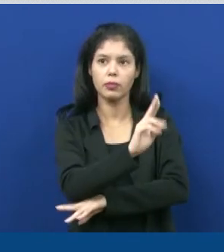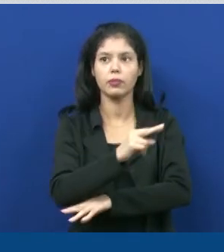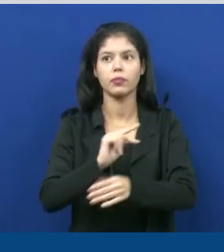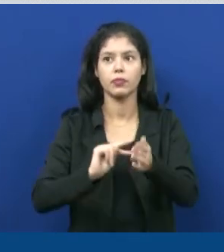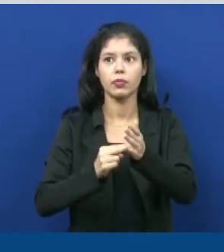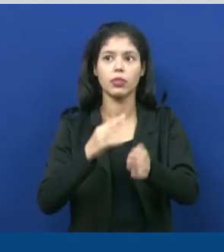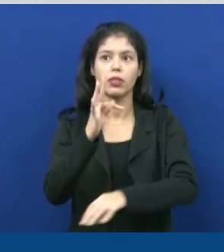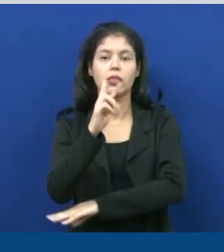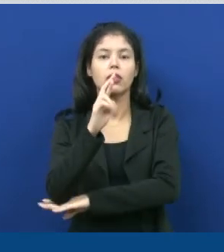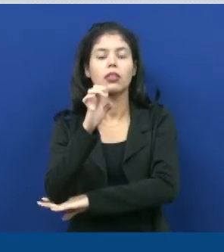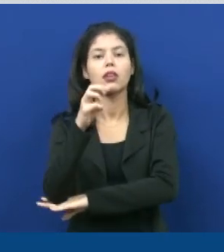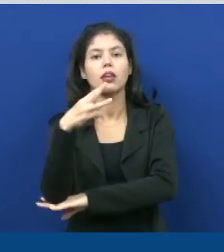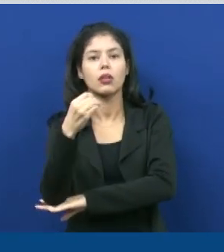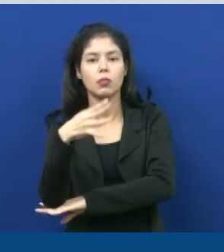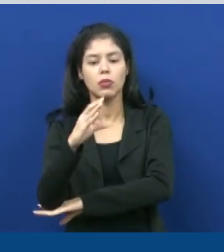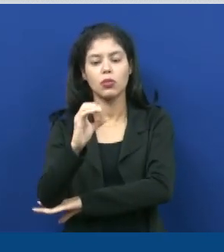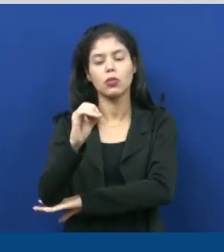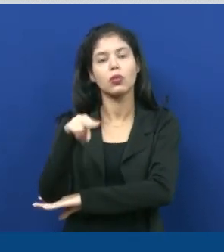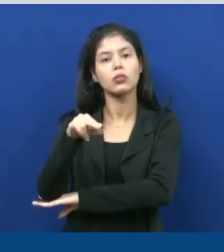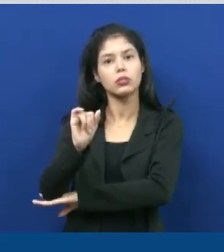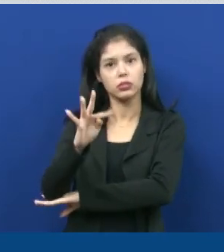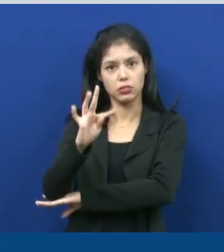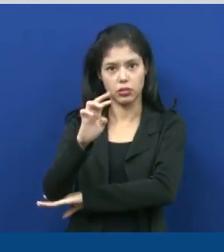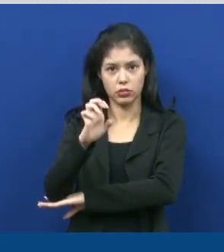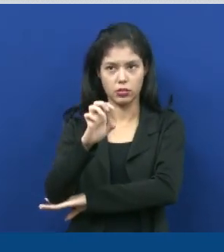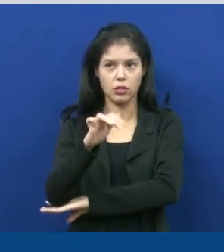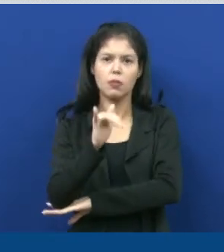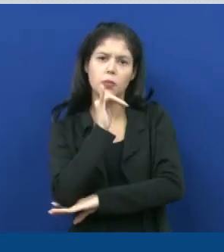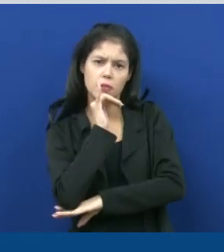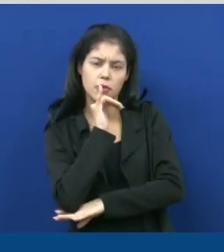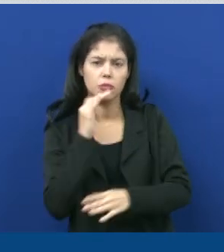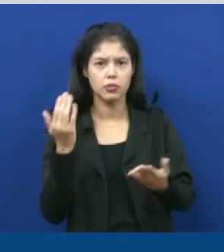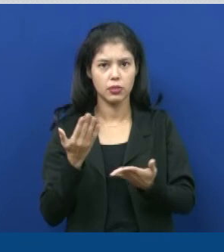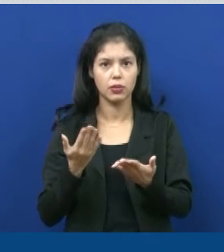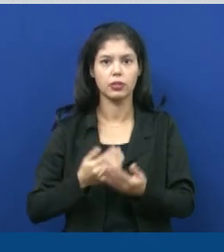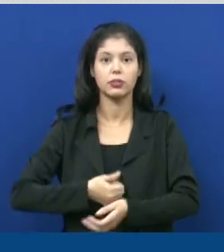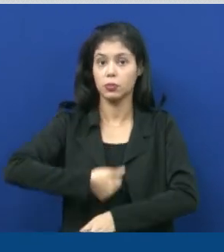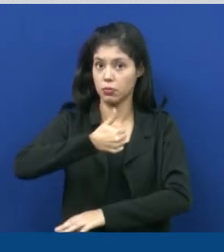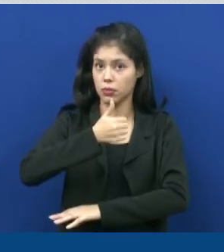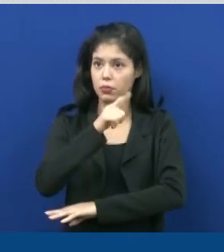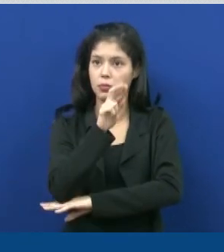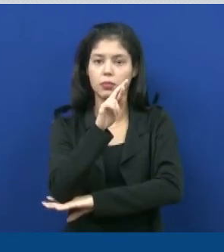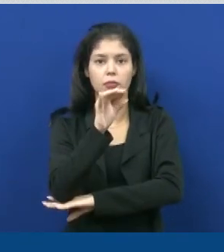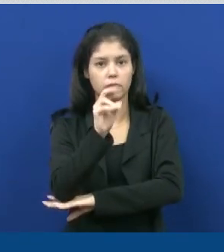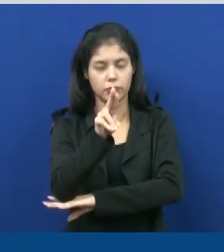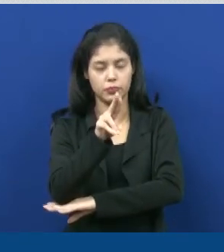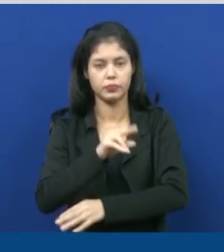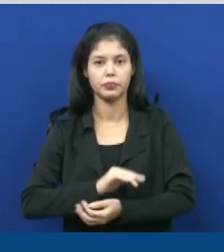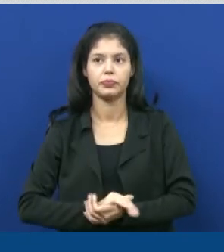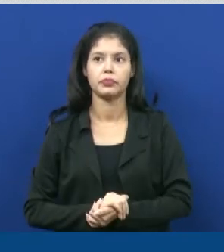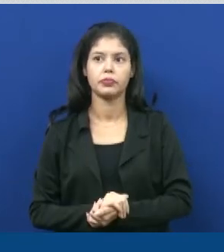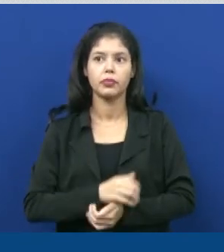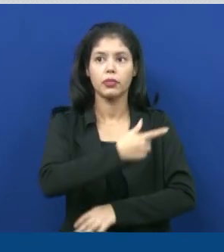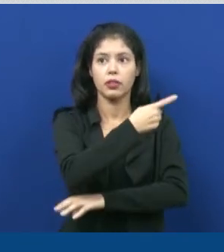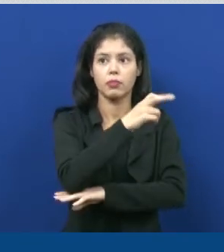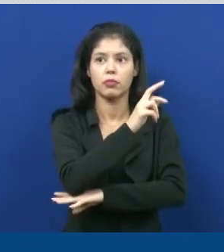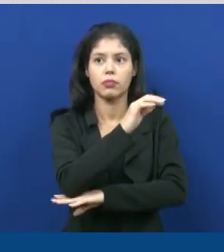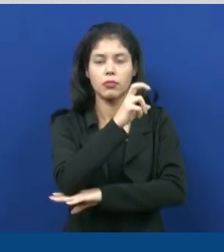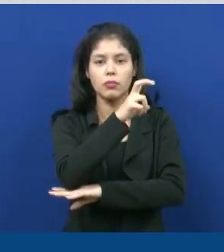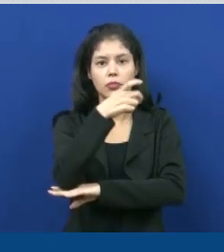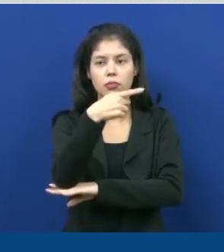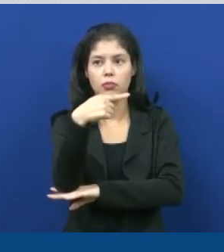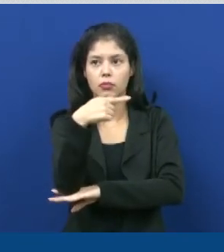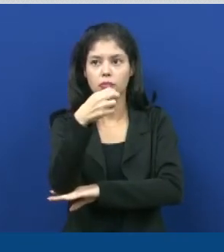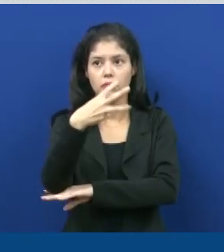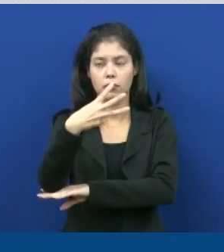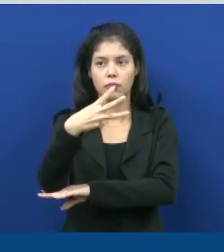constante. Veja alguns exemplos de funções polinomiais do primeiro grau. f de x igual a 5x